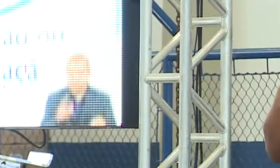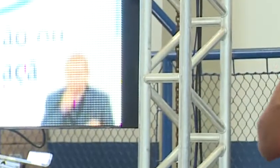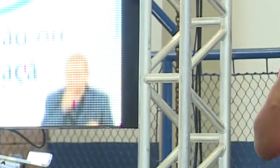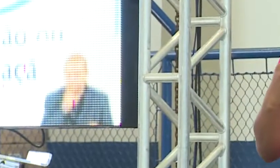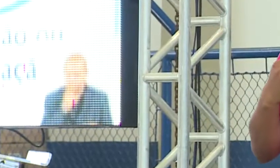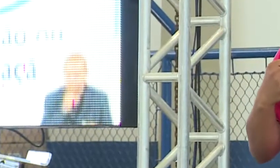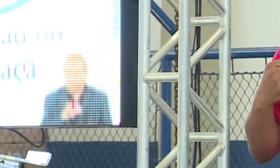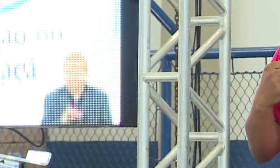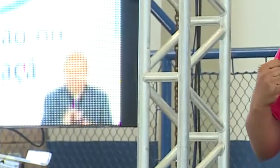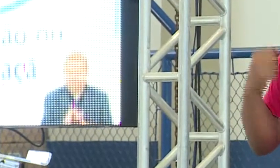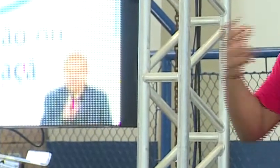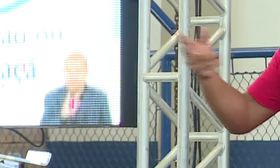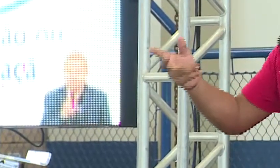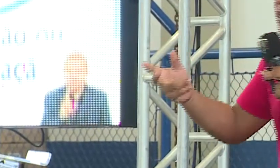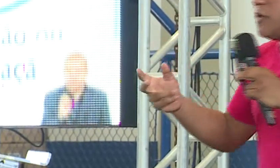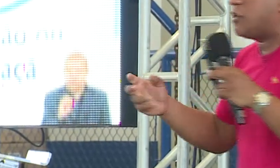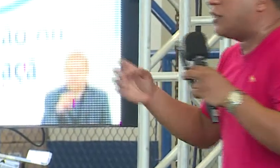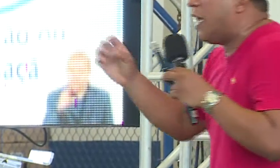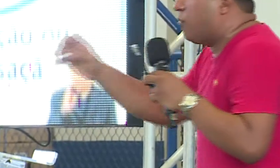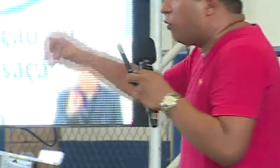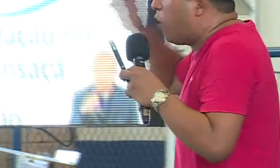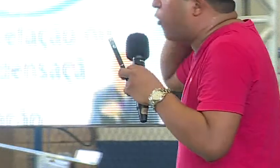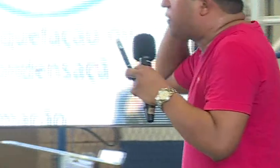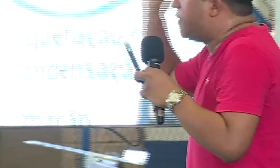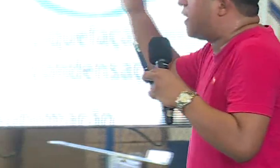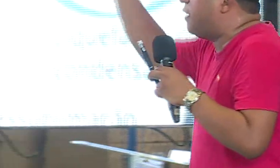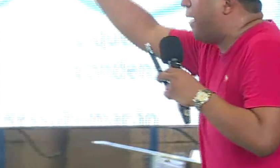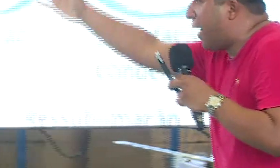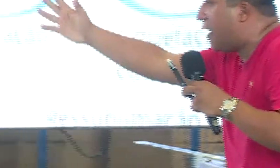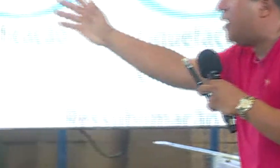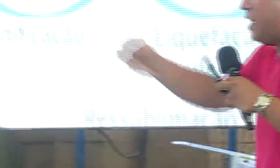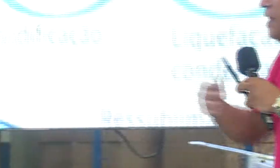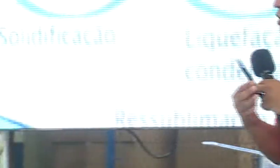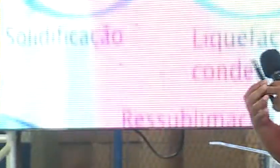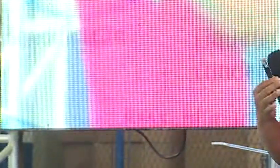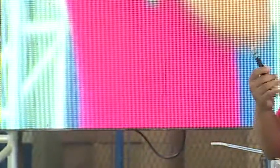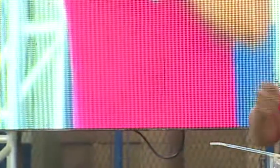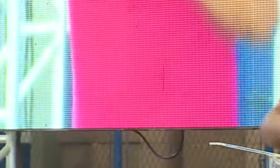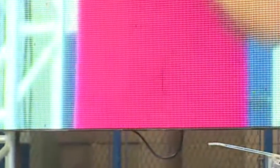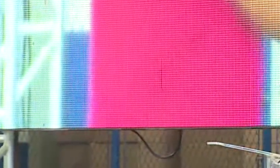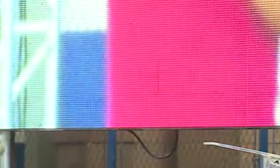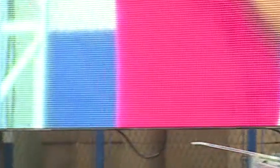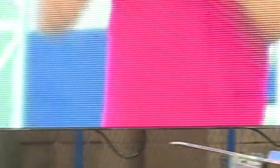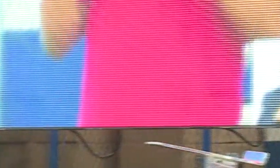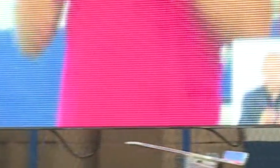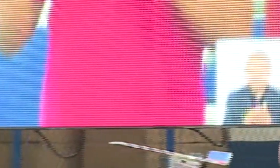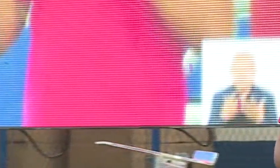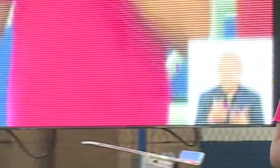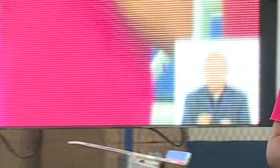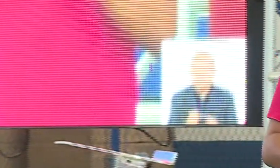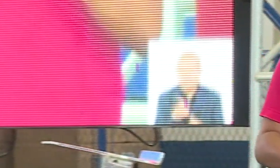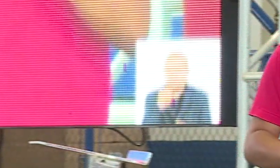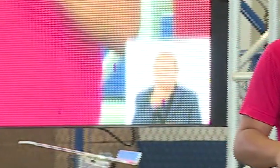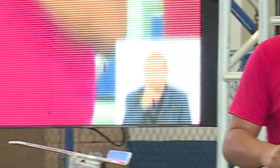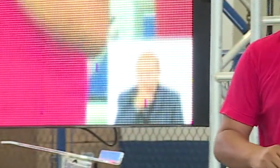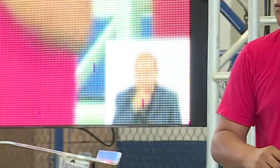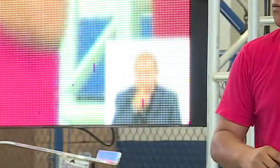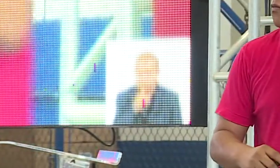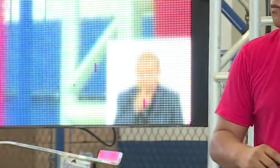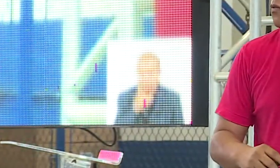absorve energia. O que é um processo exotérmico? É um processo que libera energia. Fusão é endo ou